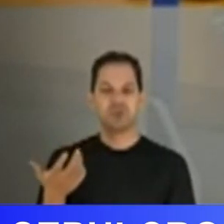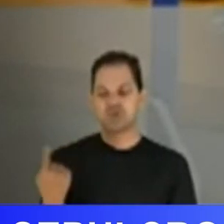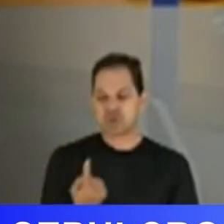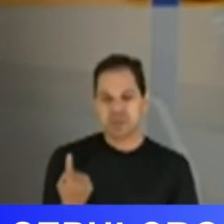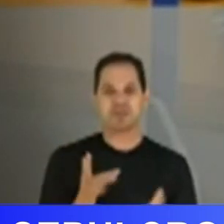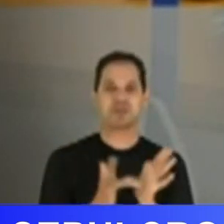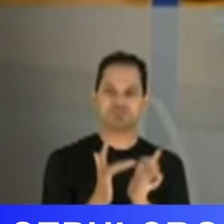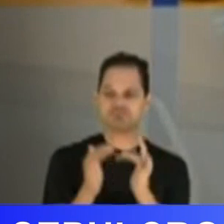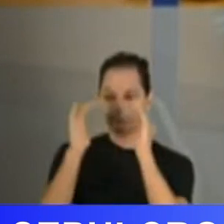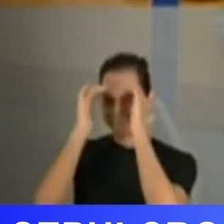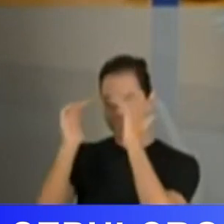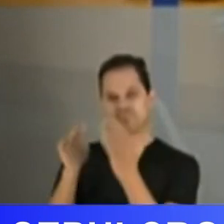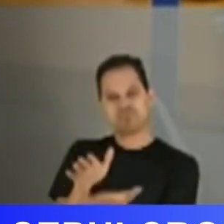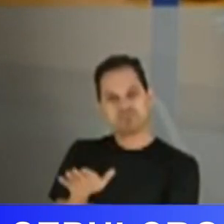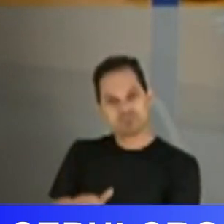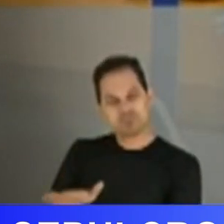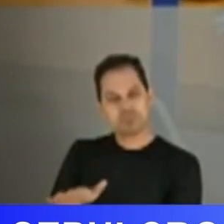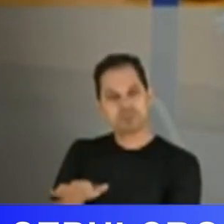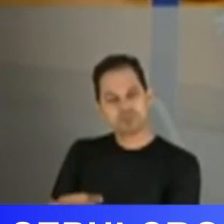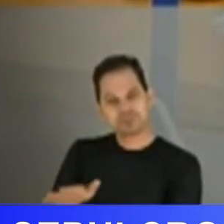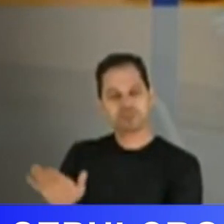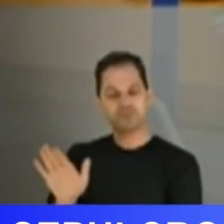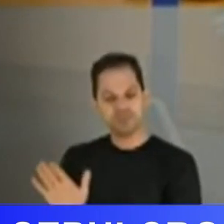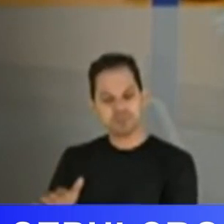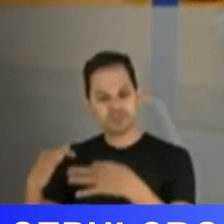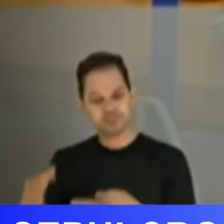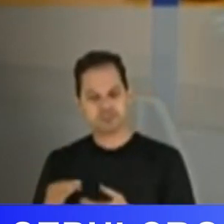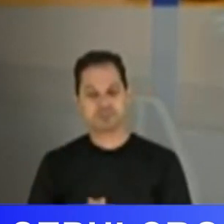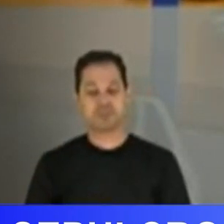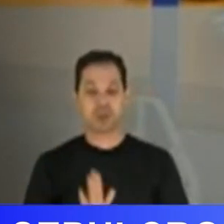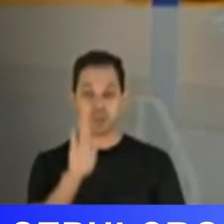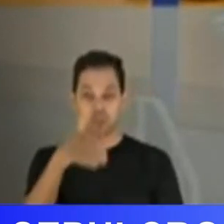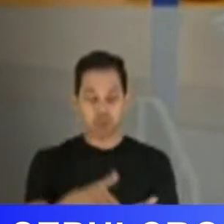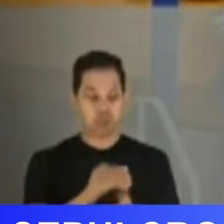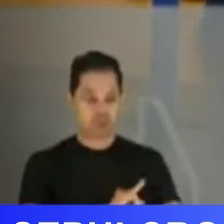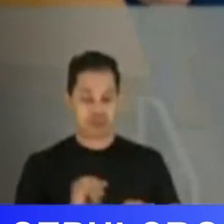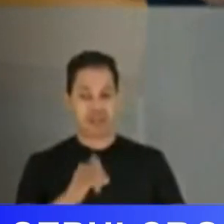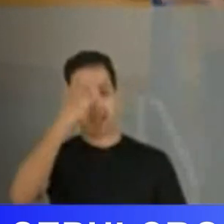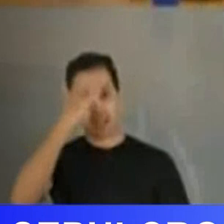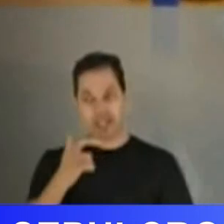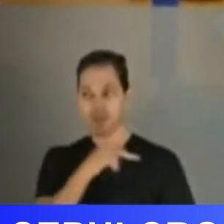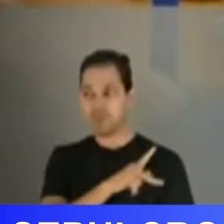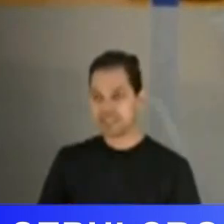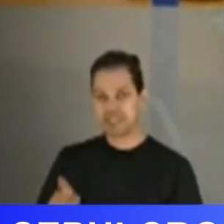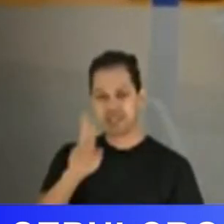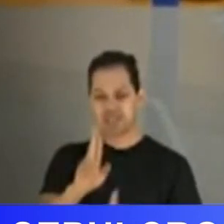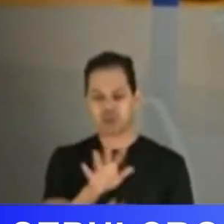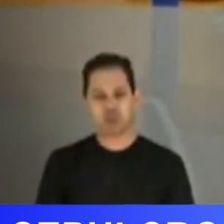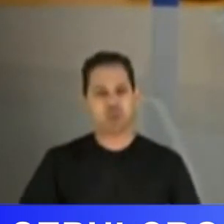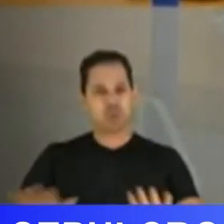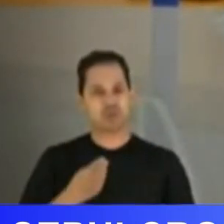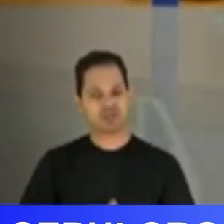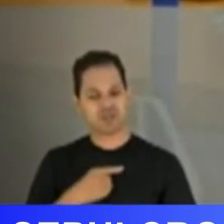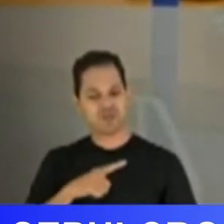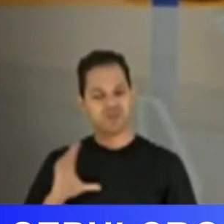senhor, finalizando a minha participação aqui, que o senhor, eu, o presidente, o relator, todos nós que estamos aqui